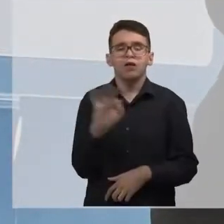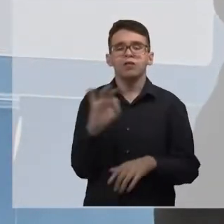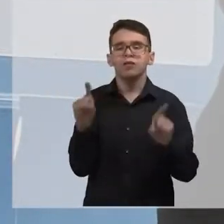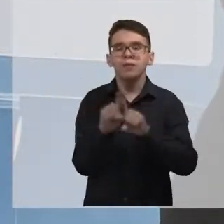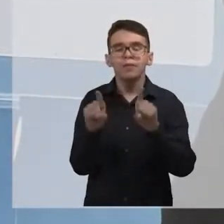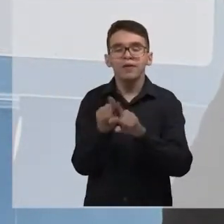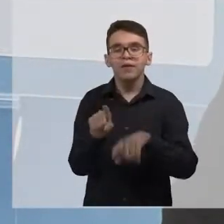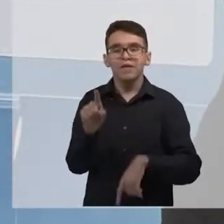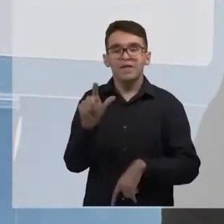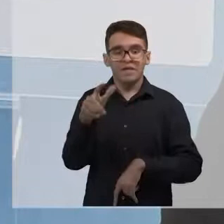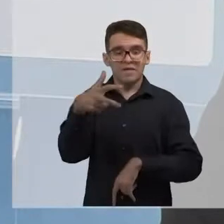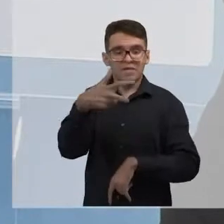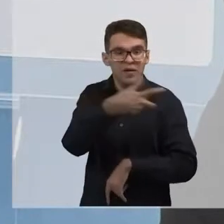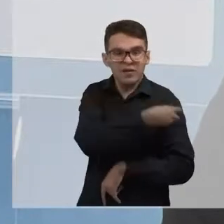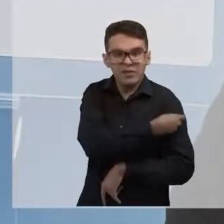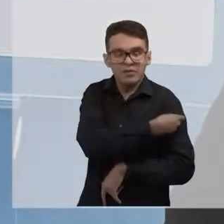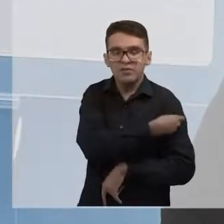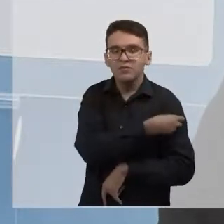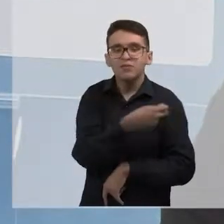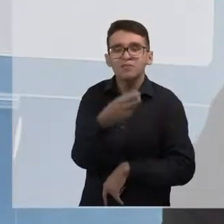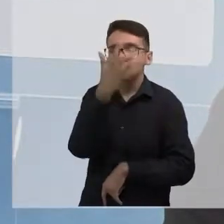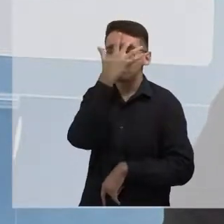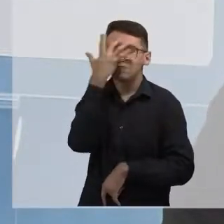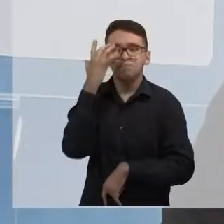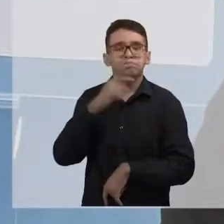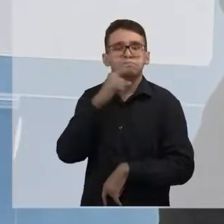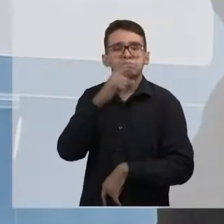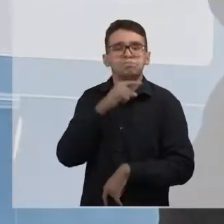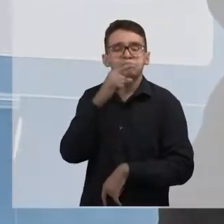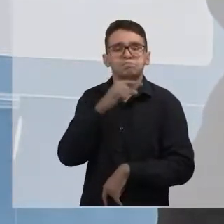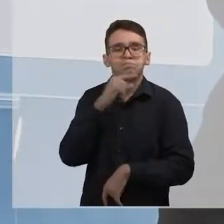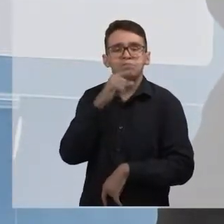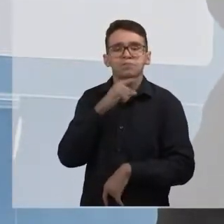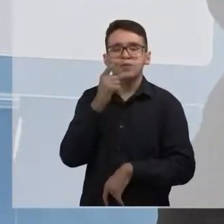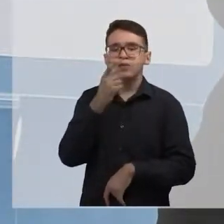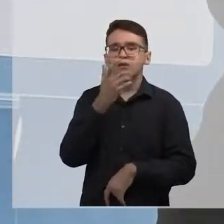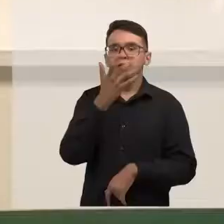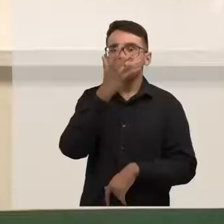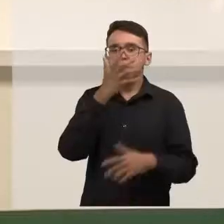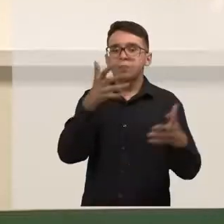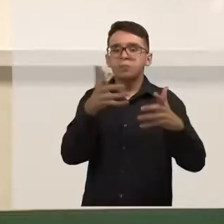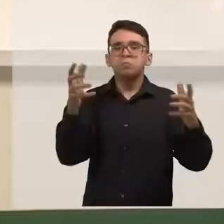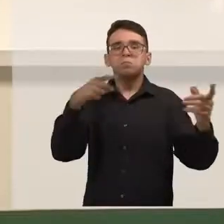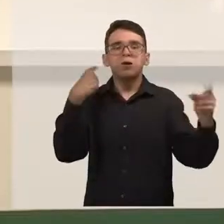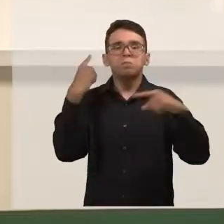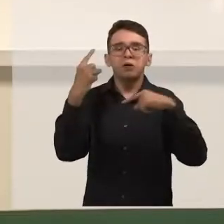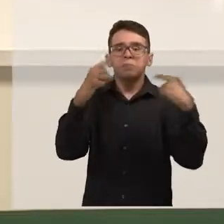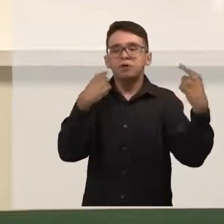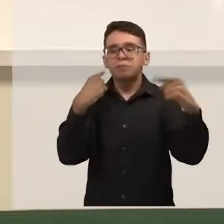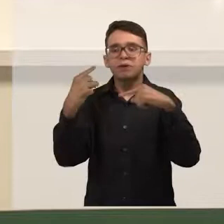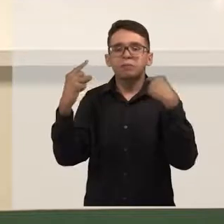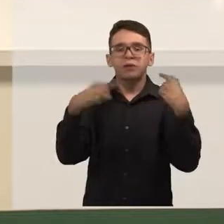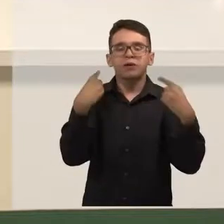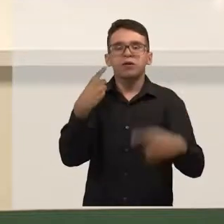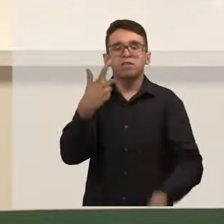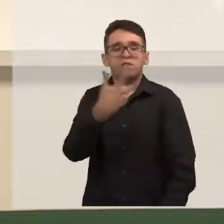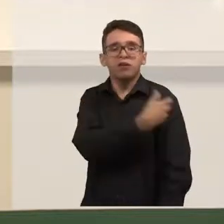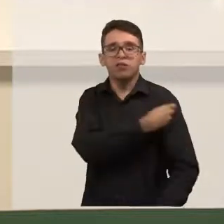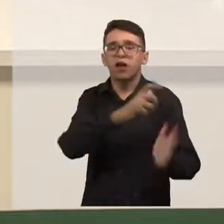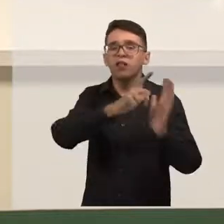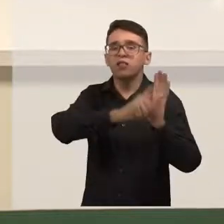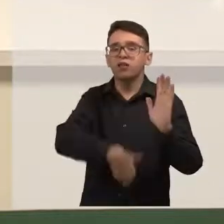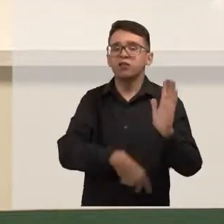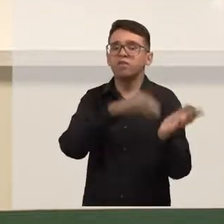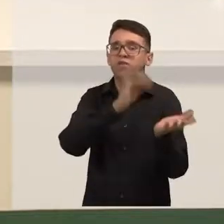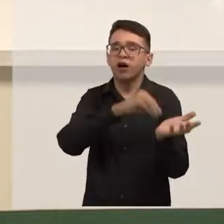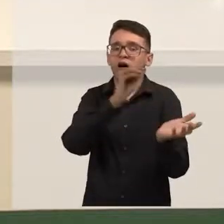a vacina chegando nos postos depois que as pessoas estão morrendo, né? Um país sem planejamento, um